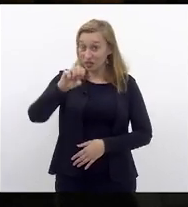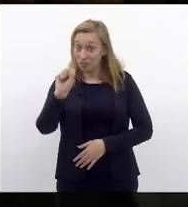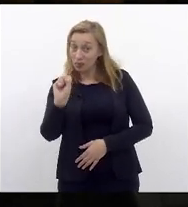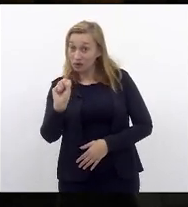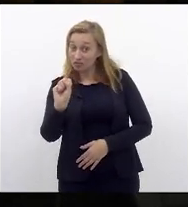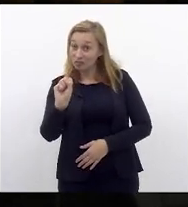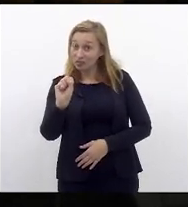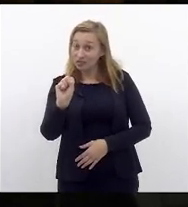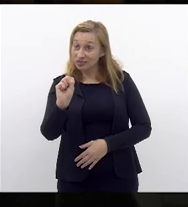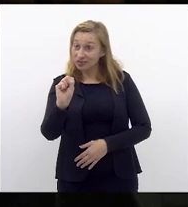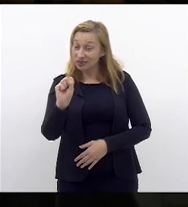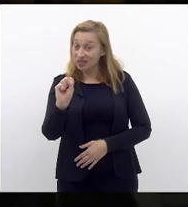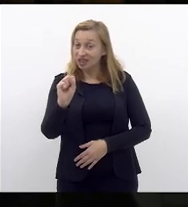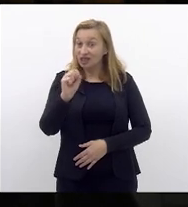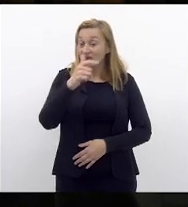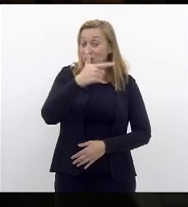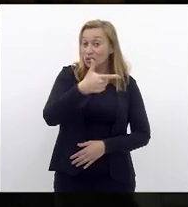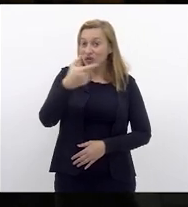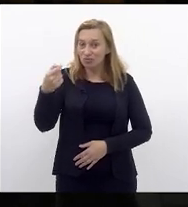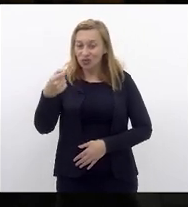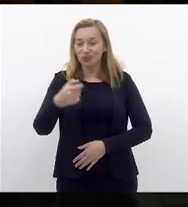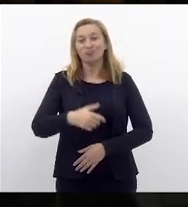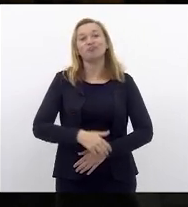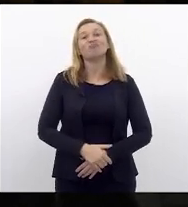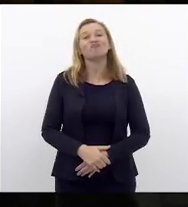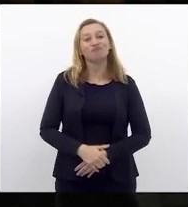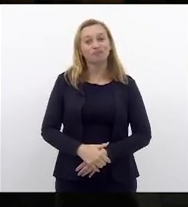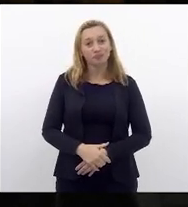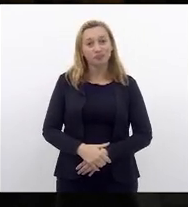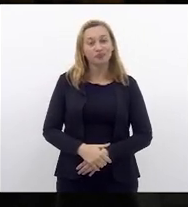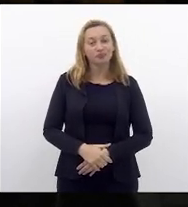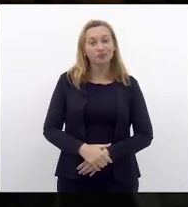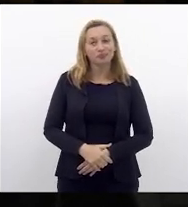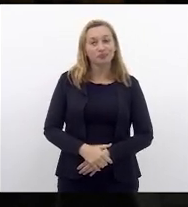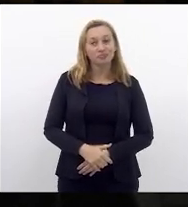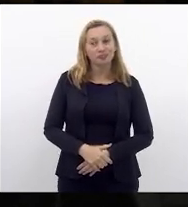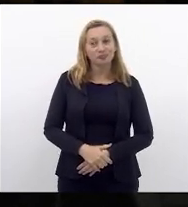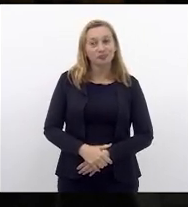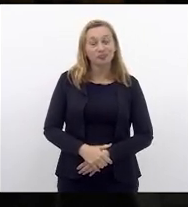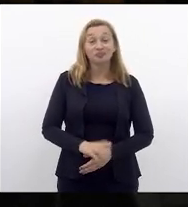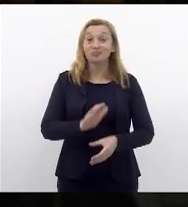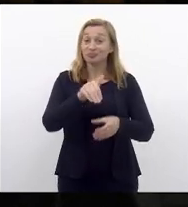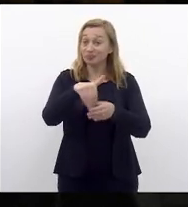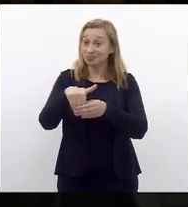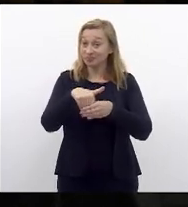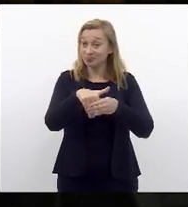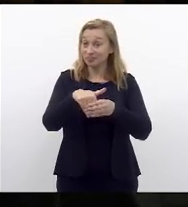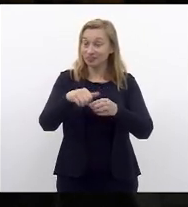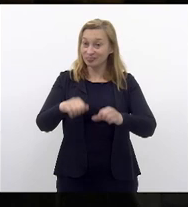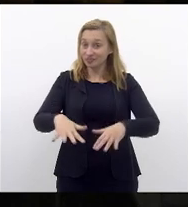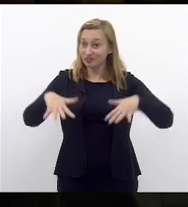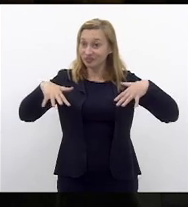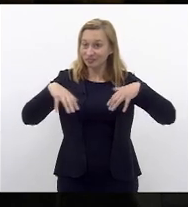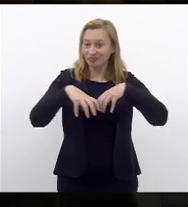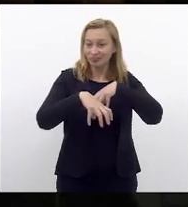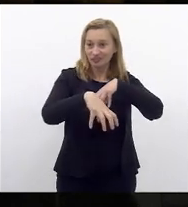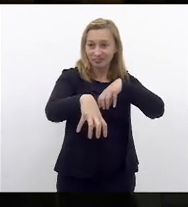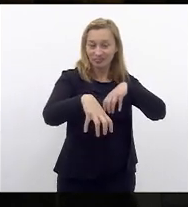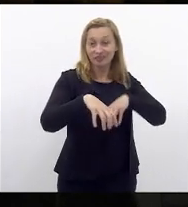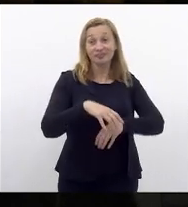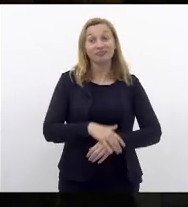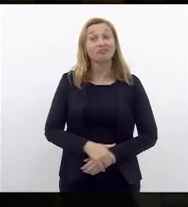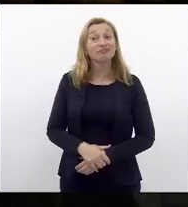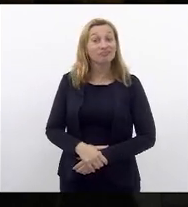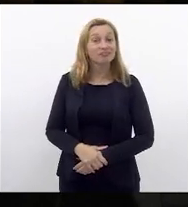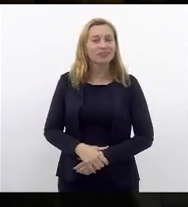2498 de 2000, que foi votado no plenário virtual da Alerj